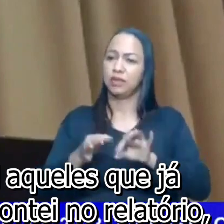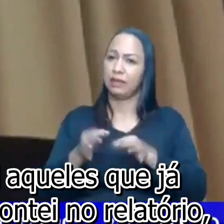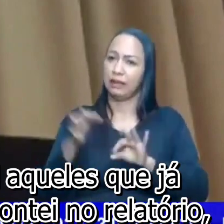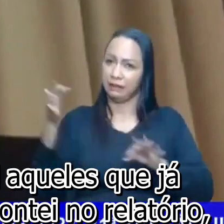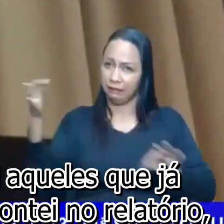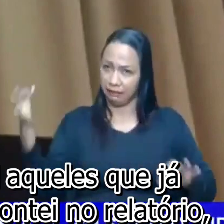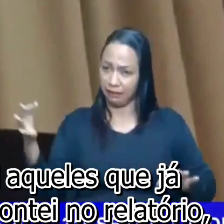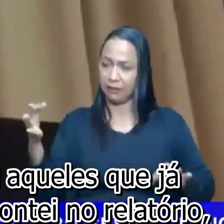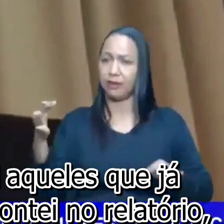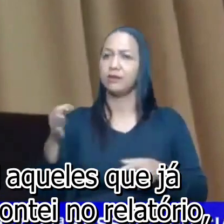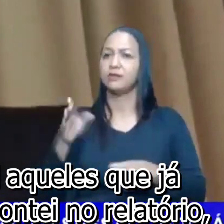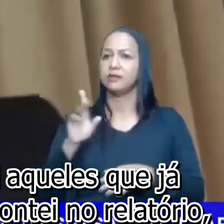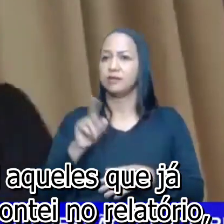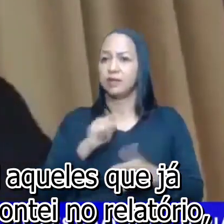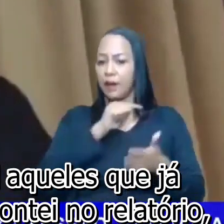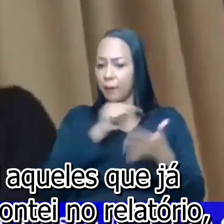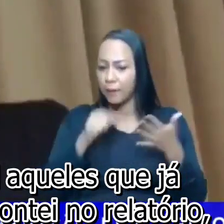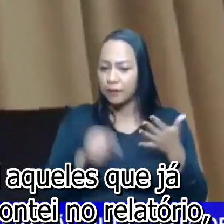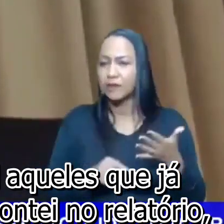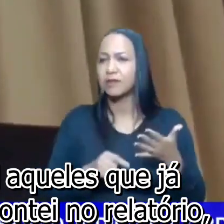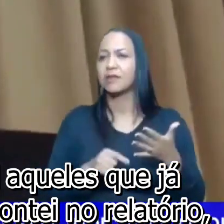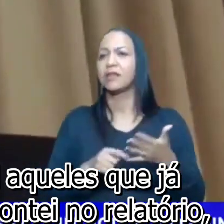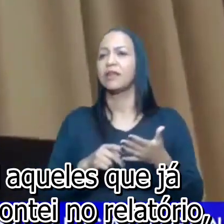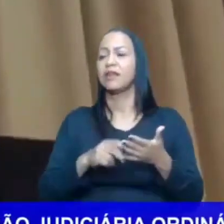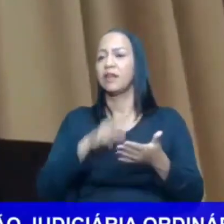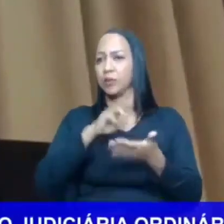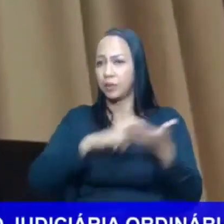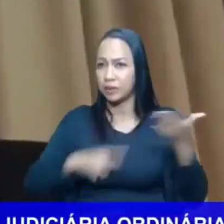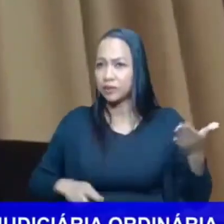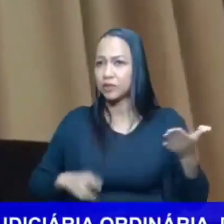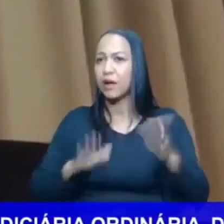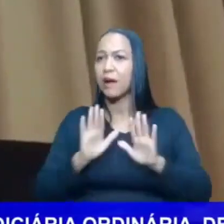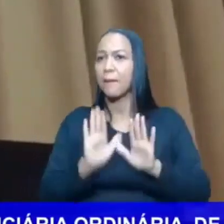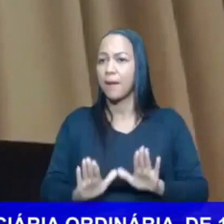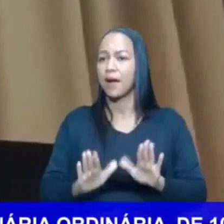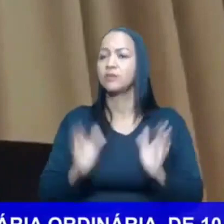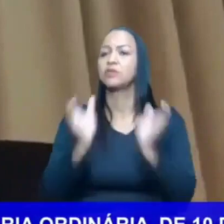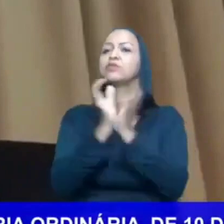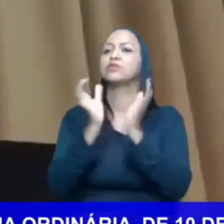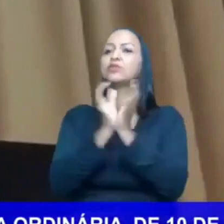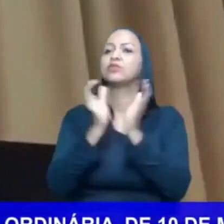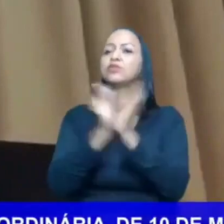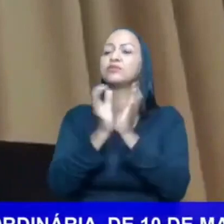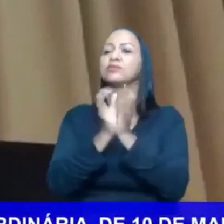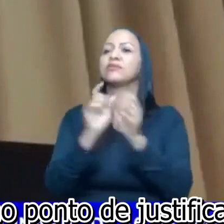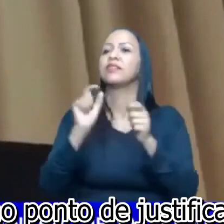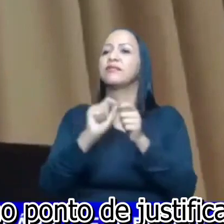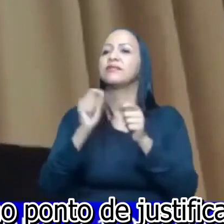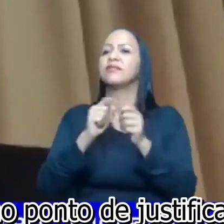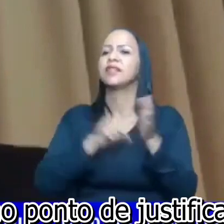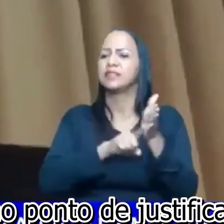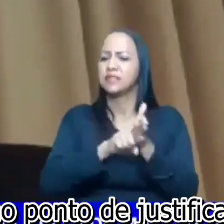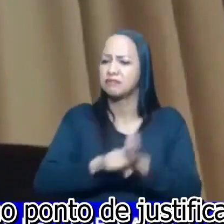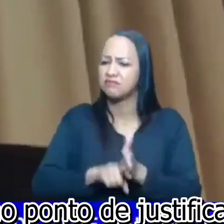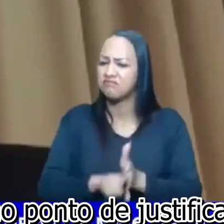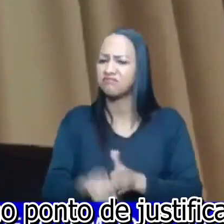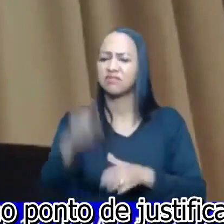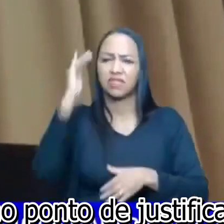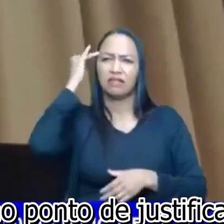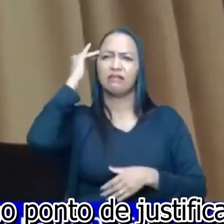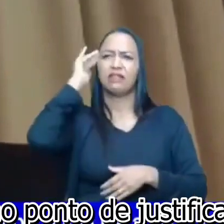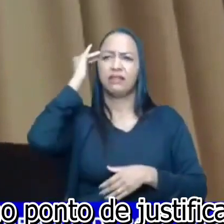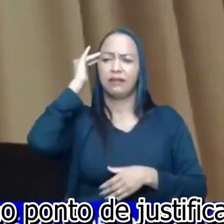detalhamentos aí que eu apontei no relatório, né? Mas que o núcleo, quando fez a análise, entendeu que